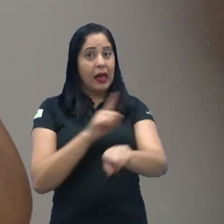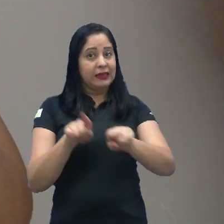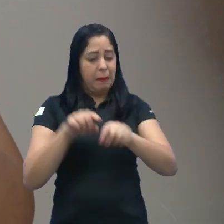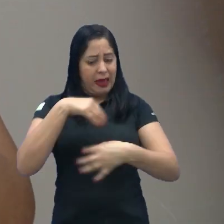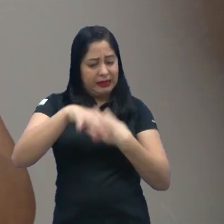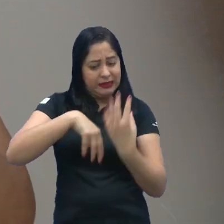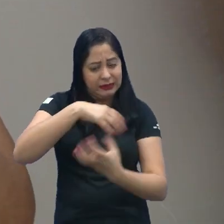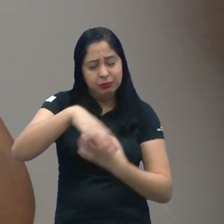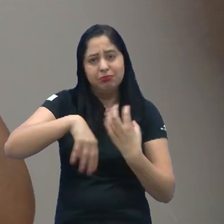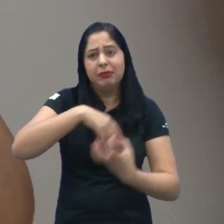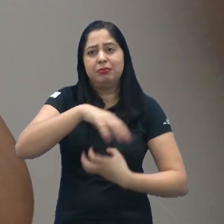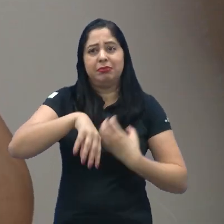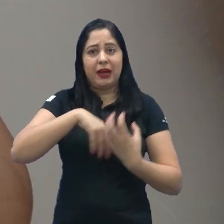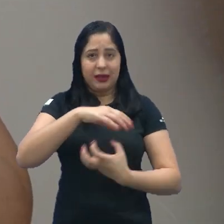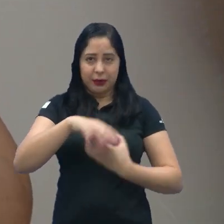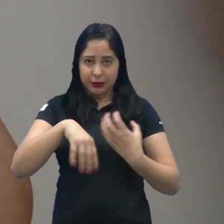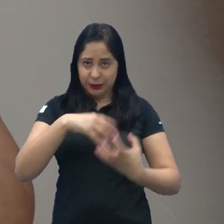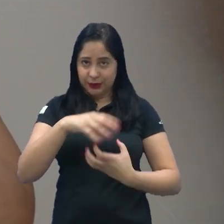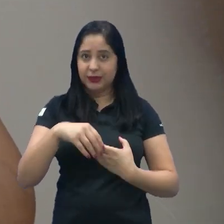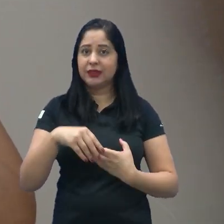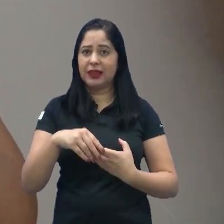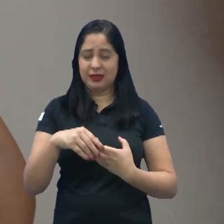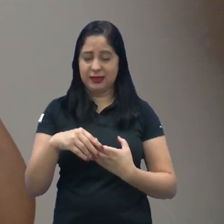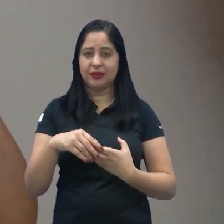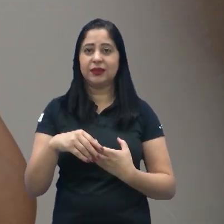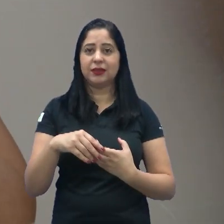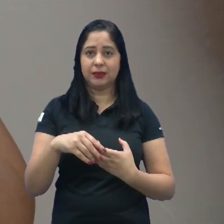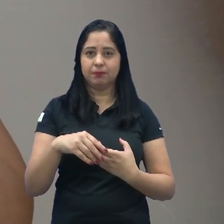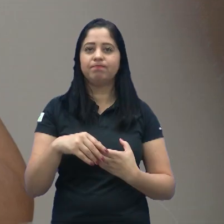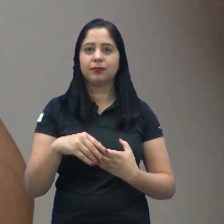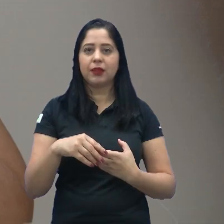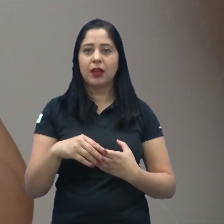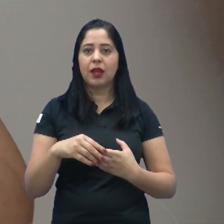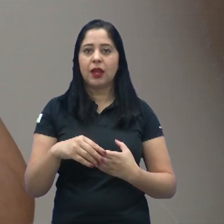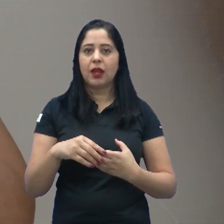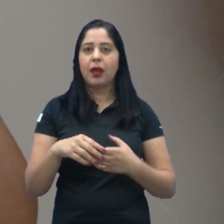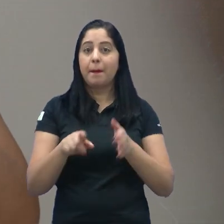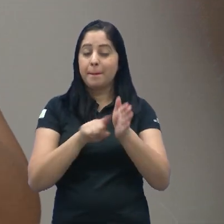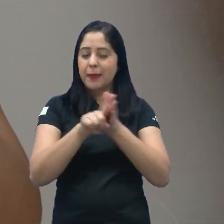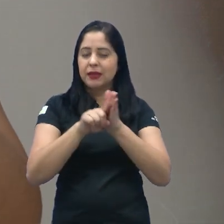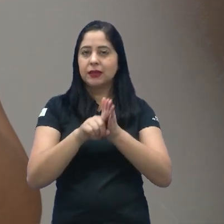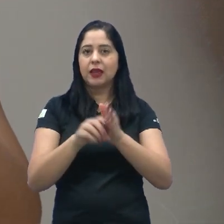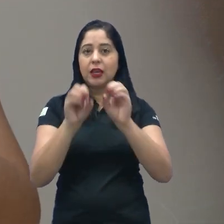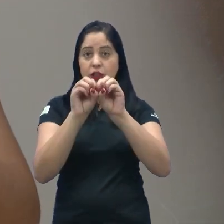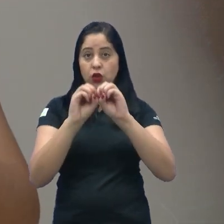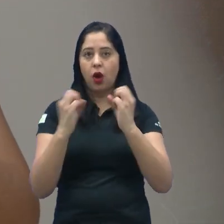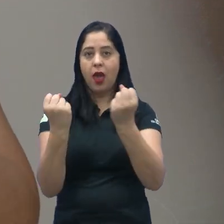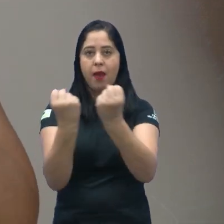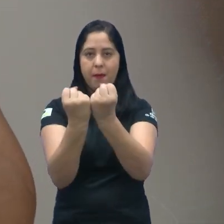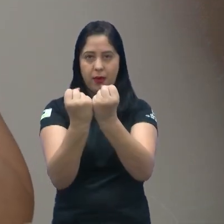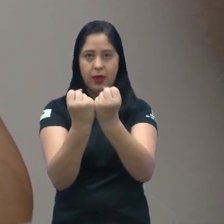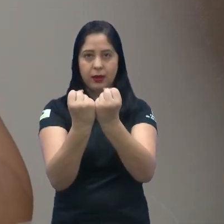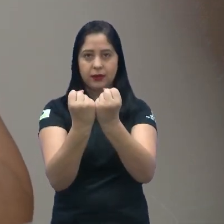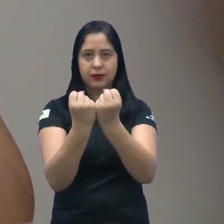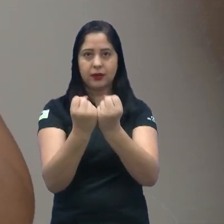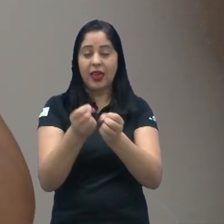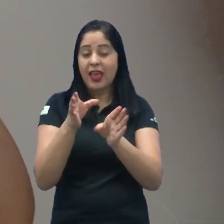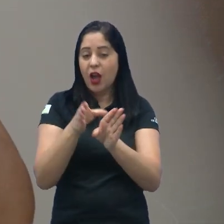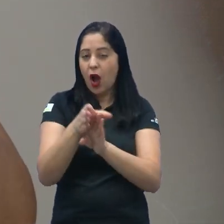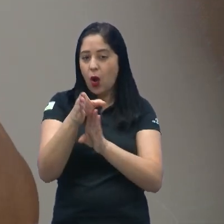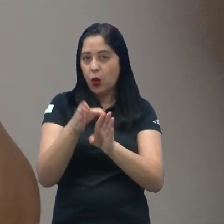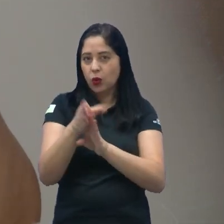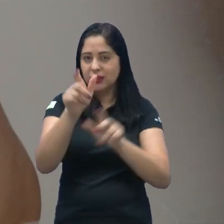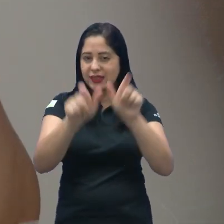mais vulnerável a alterações emocionais, segundo a OMS. E para orientar mamães e famílias